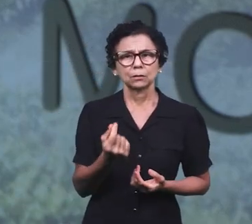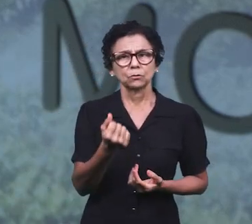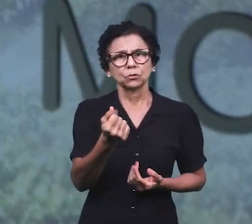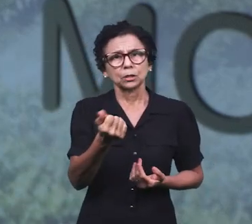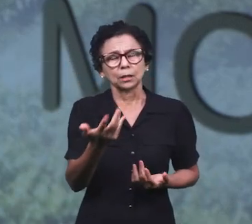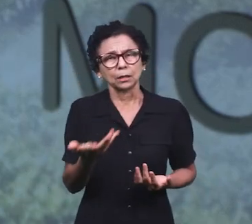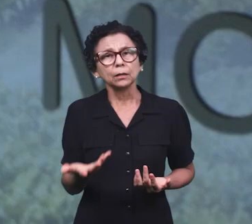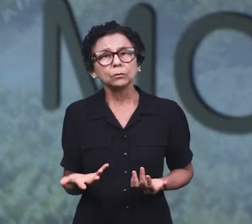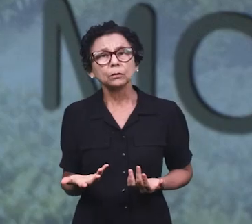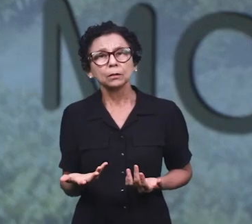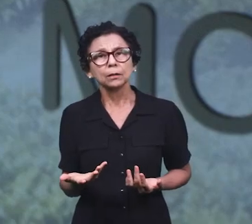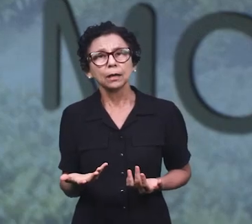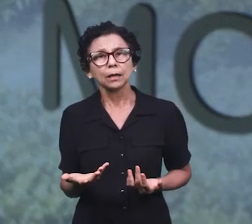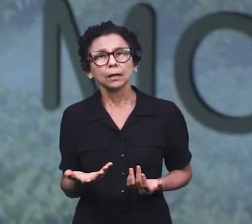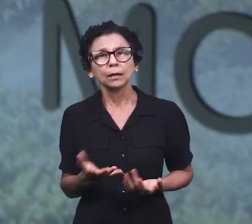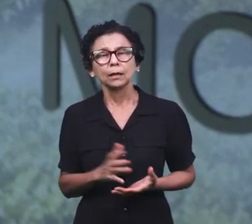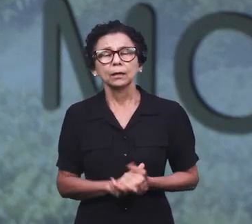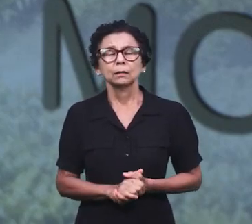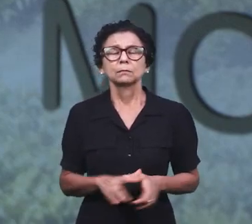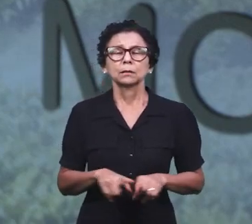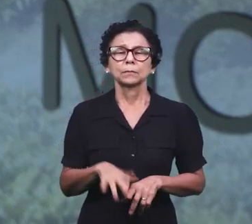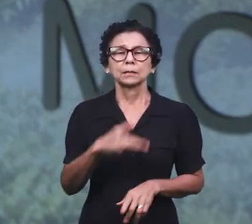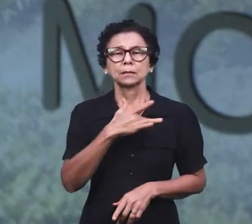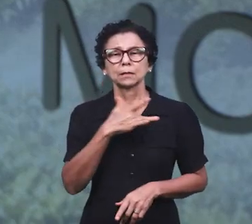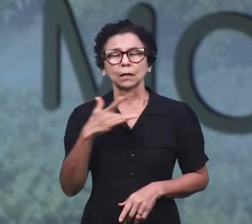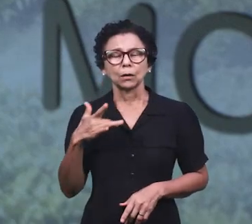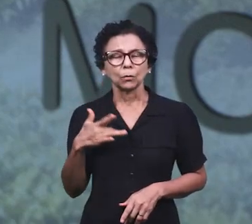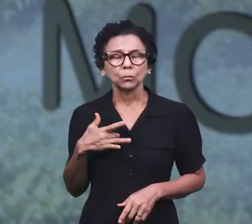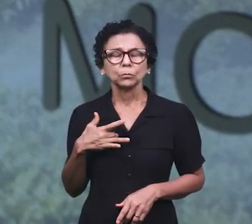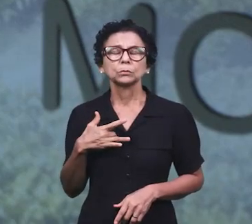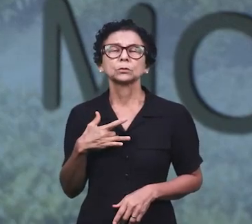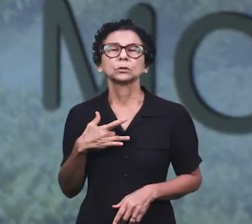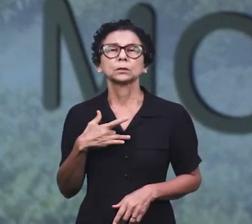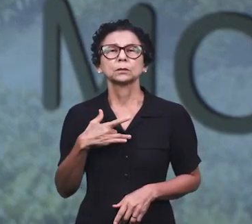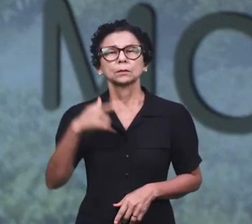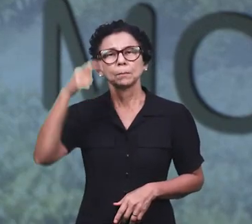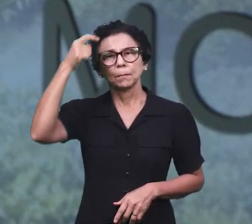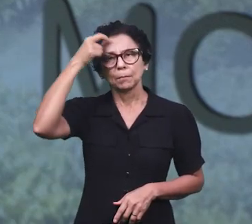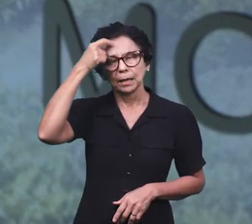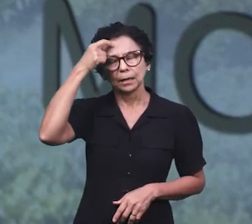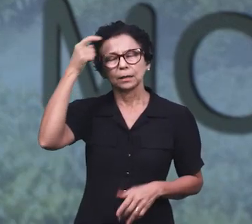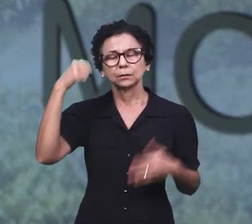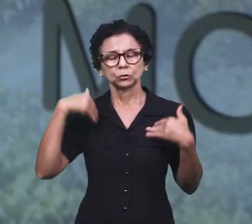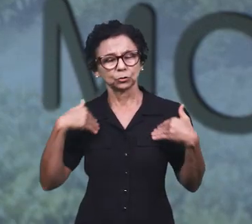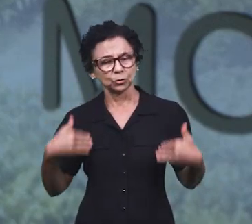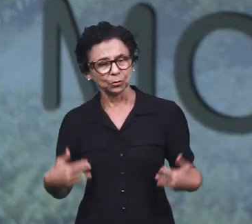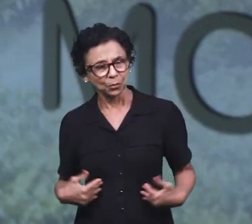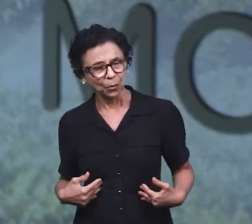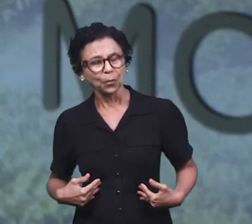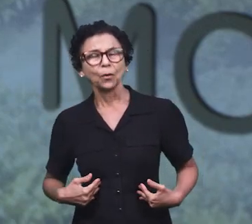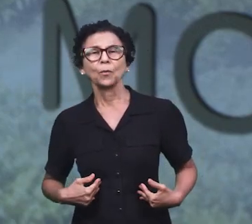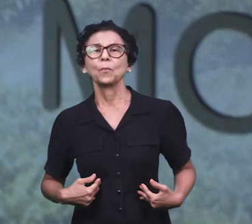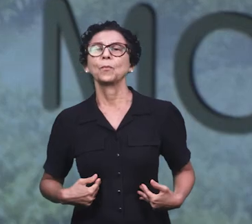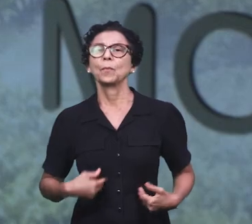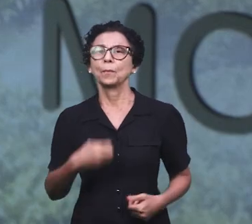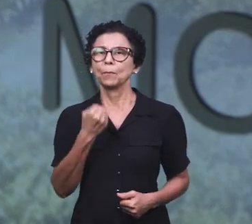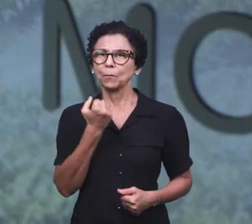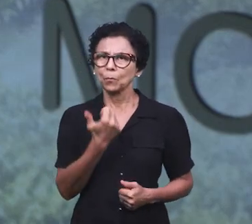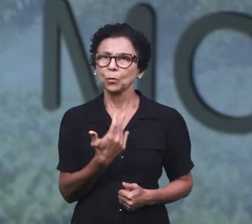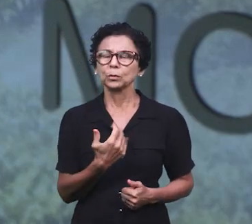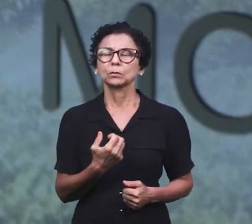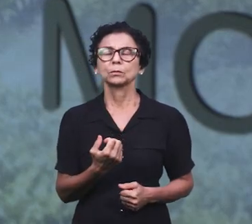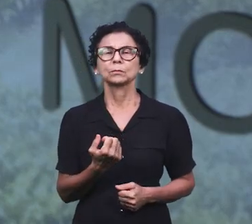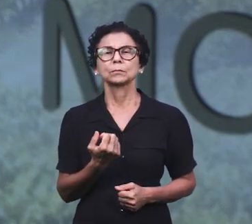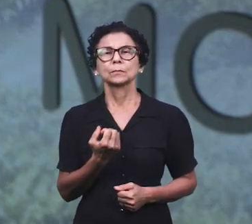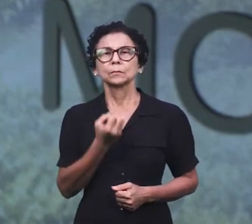ele passa a produzir saúde, terapia. Então, as vantagens são diversas para aquele que produz dentro da sua própria